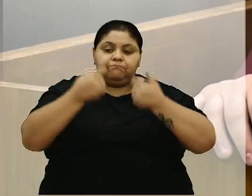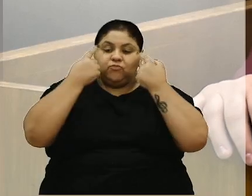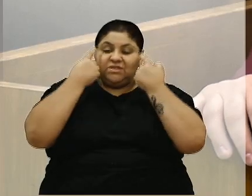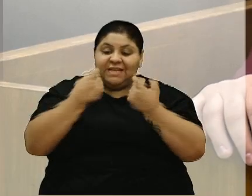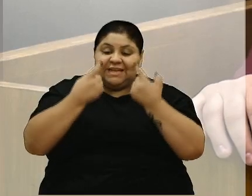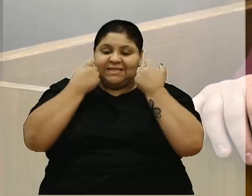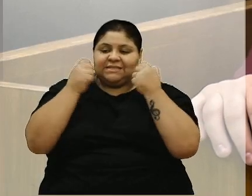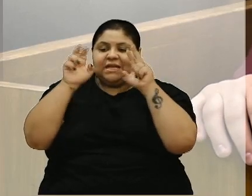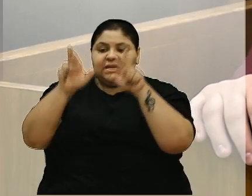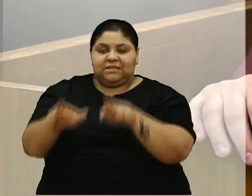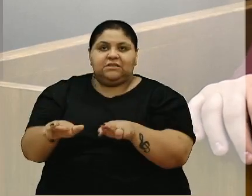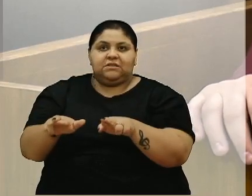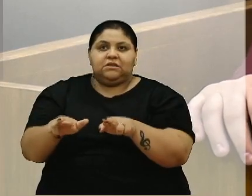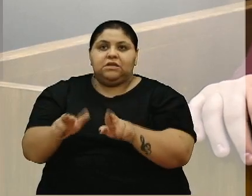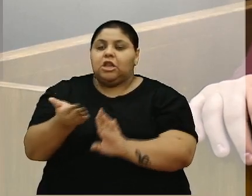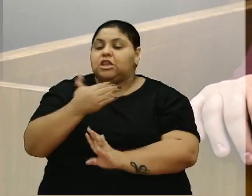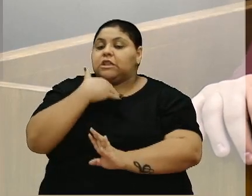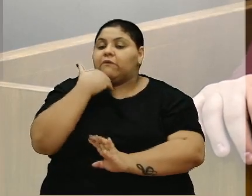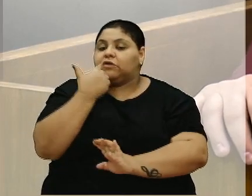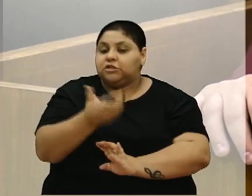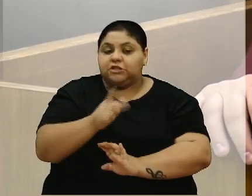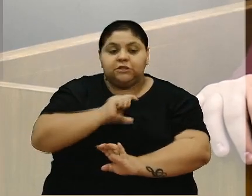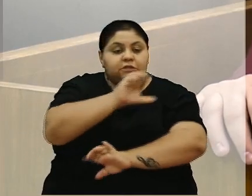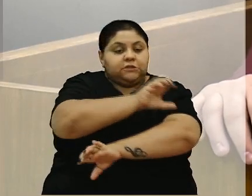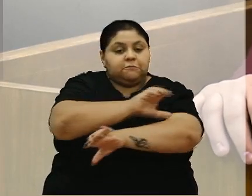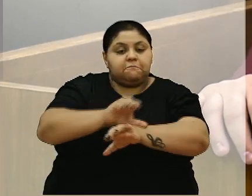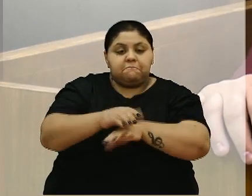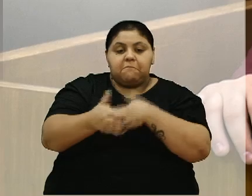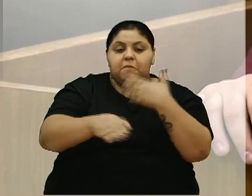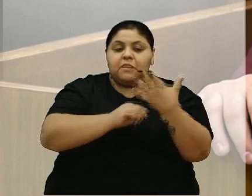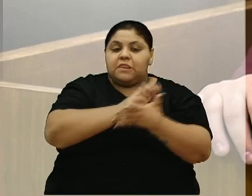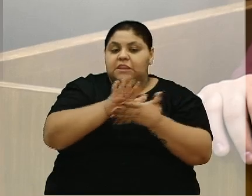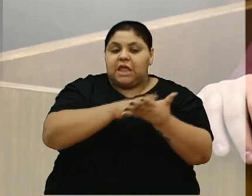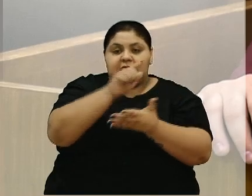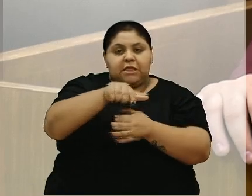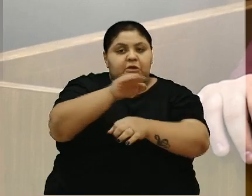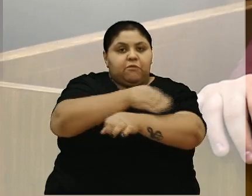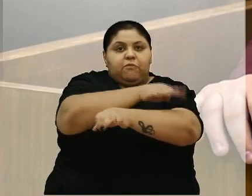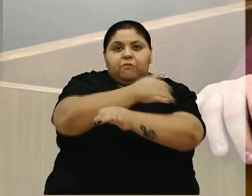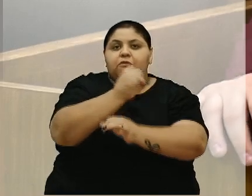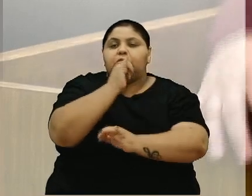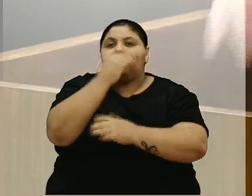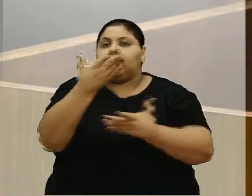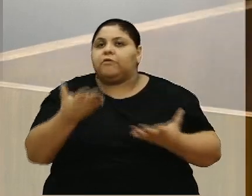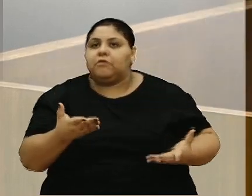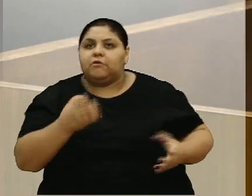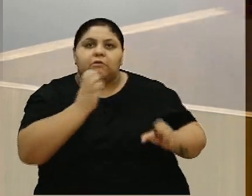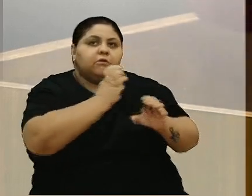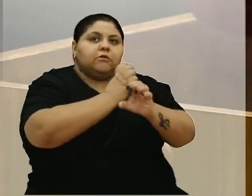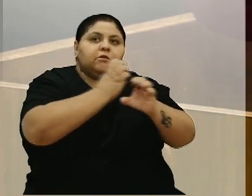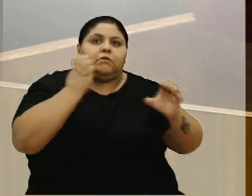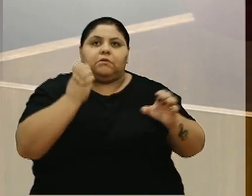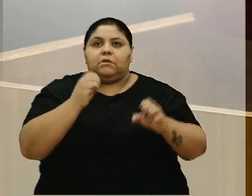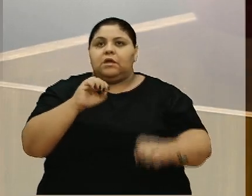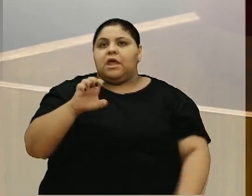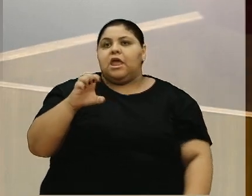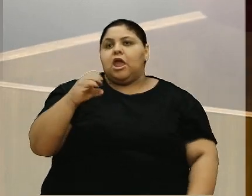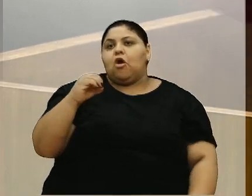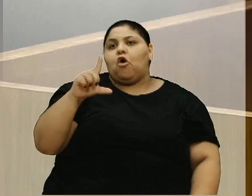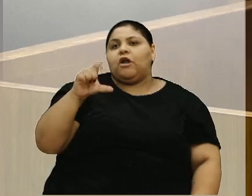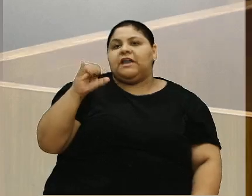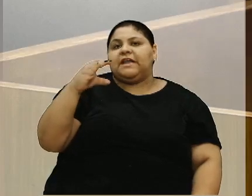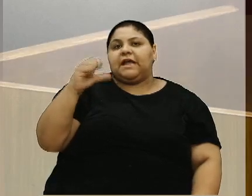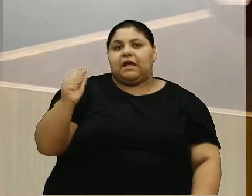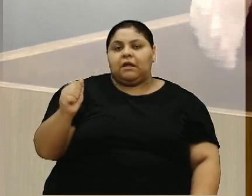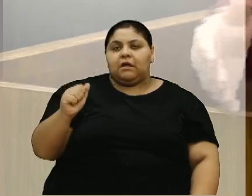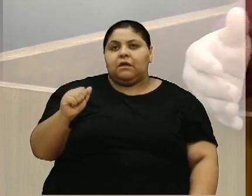região. Não adianta ter um curso nada a ver aqui para nossa serra, por exemplo, engenharia eólica,